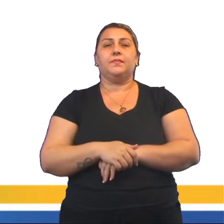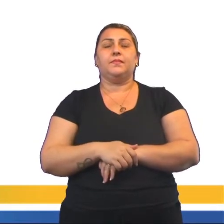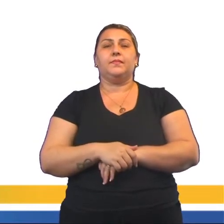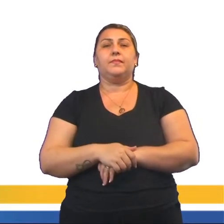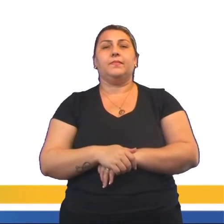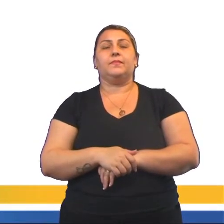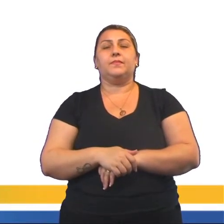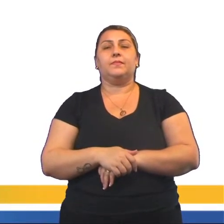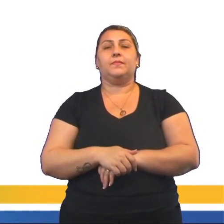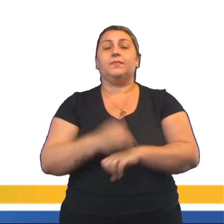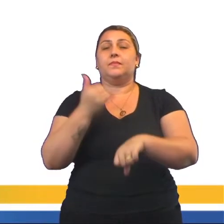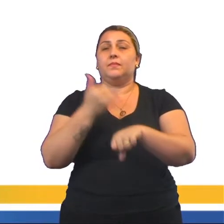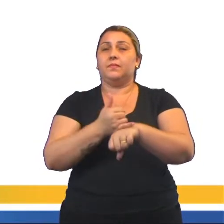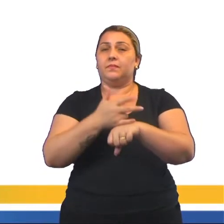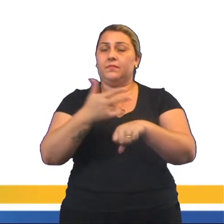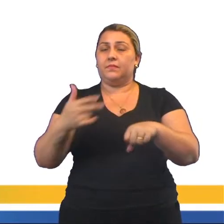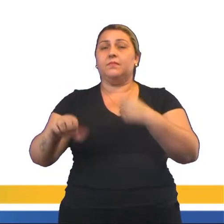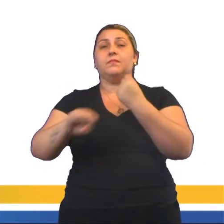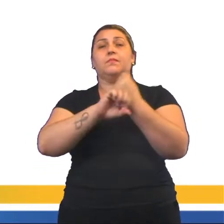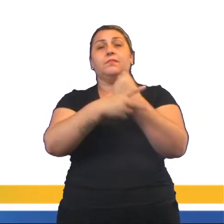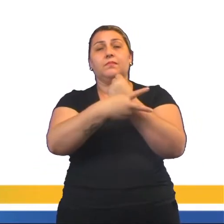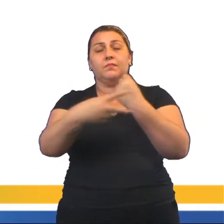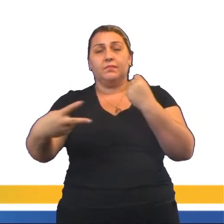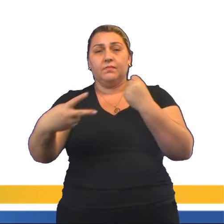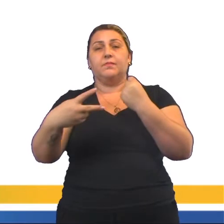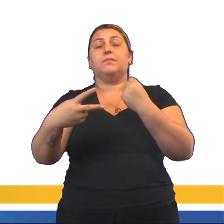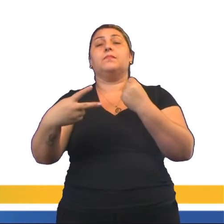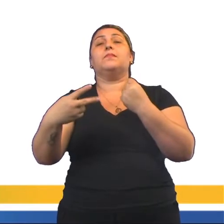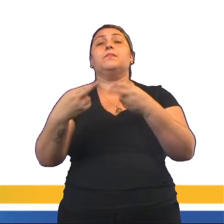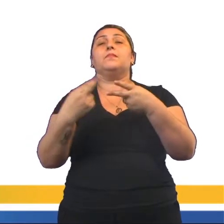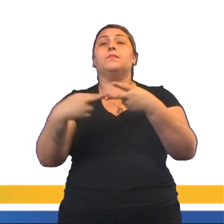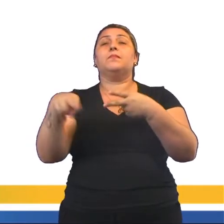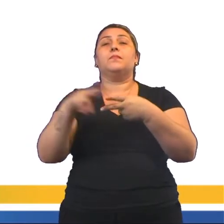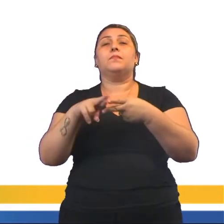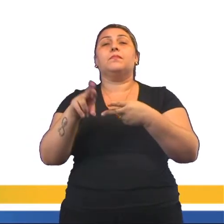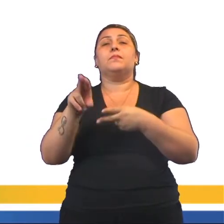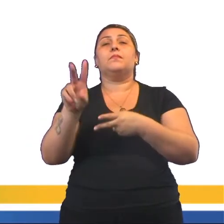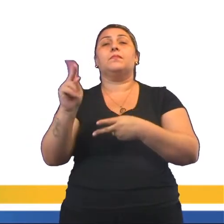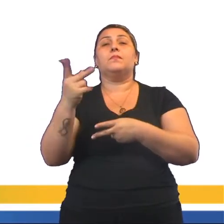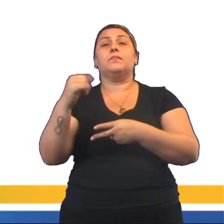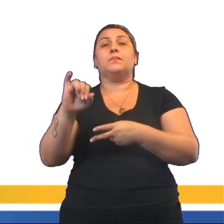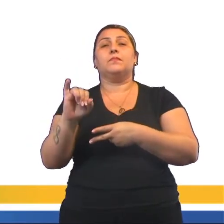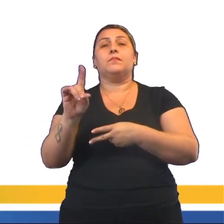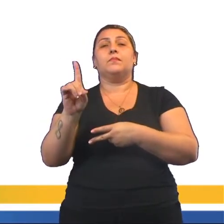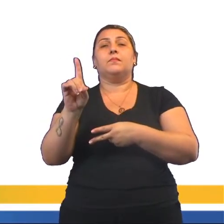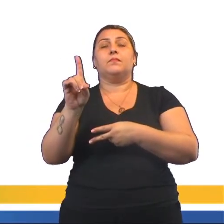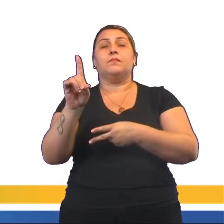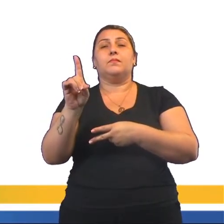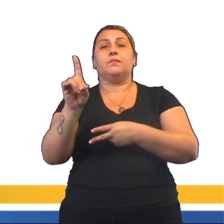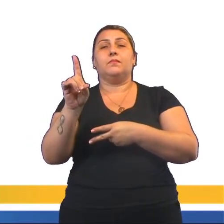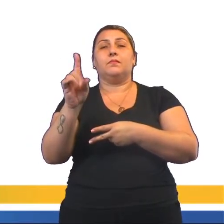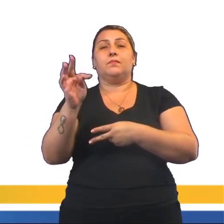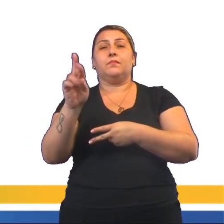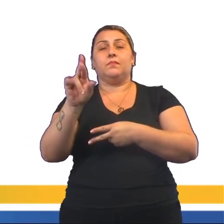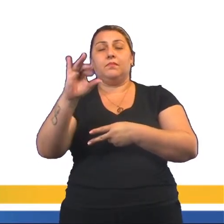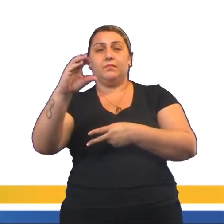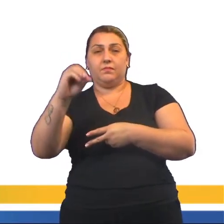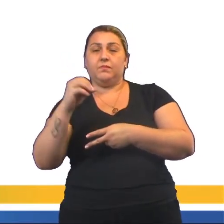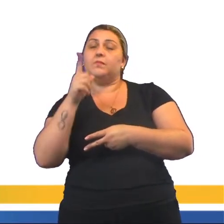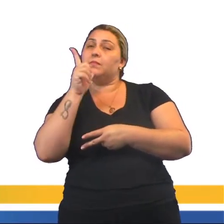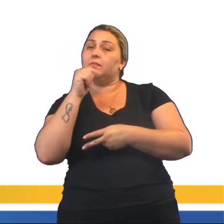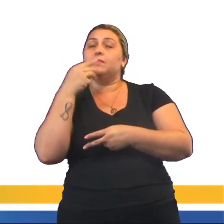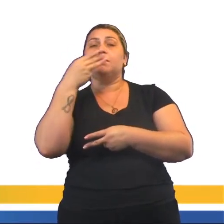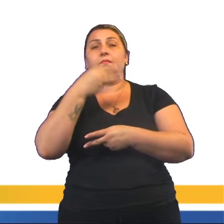E aí, mineração e suas consequências para os recursos hídricos. Contaminação de águas superficiais, seja água doce ou